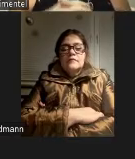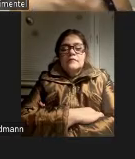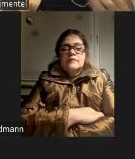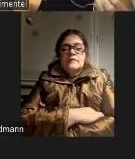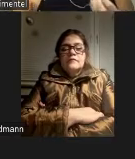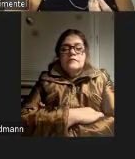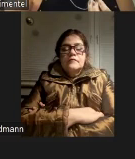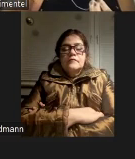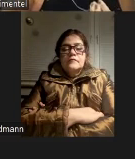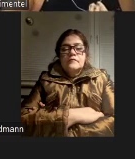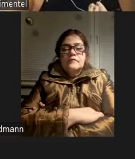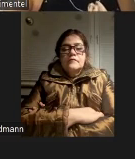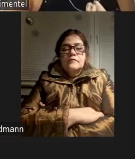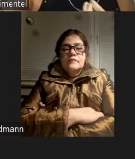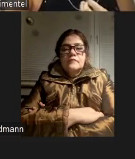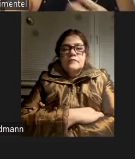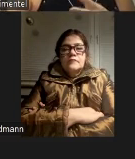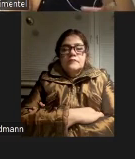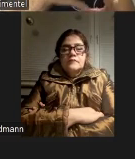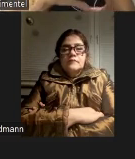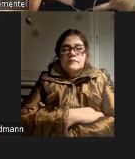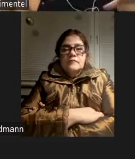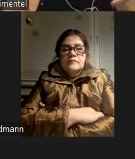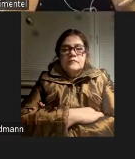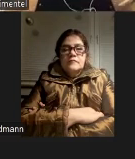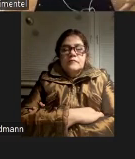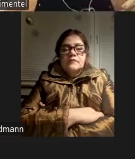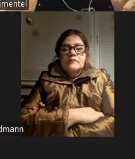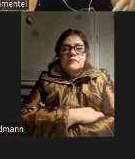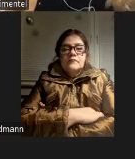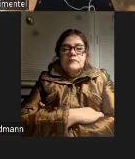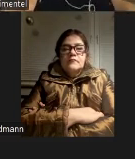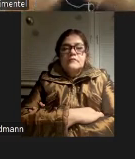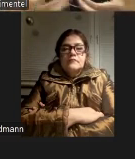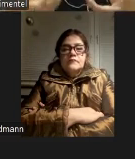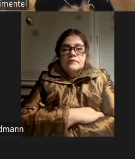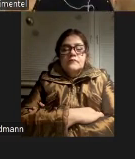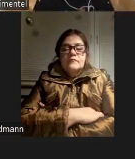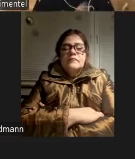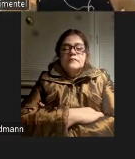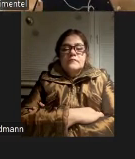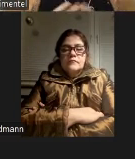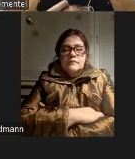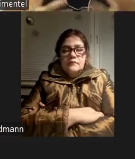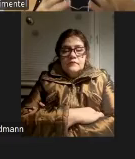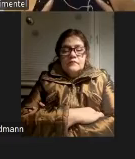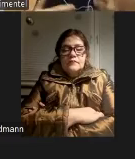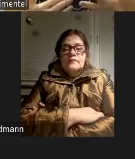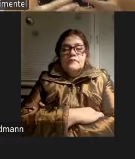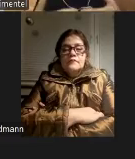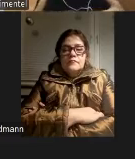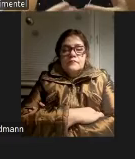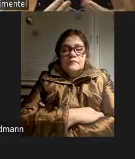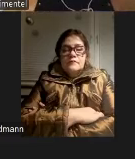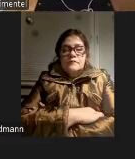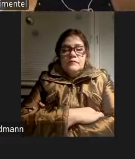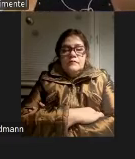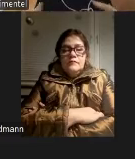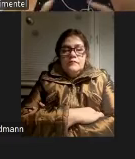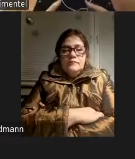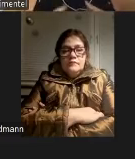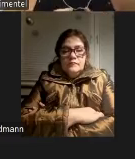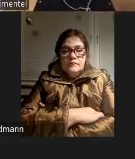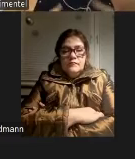já tem grafoelementos específicos que surgem no nosso exame. Dentre eles, nós temos um danado de um complexo